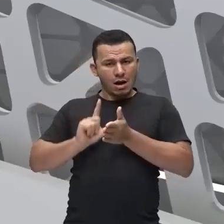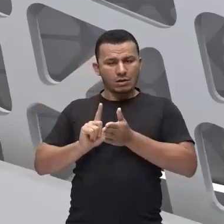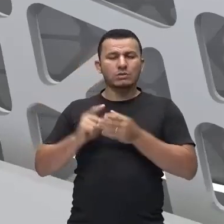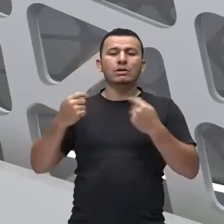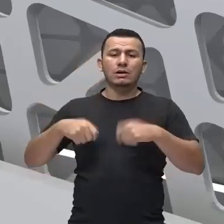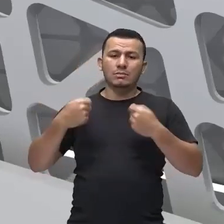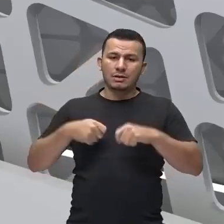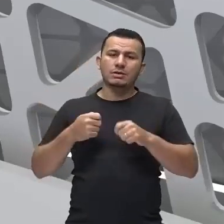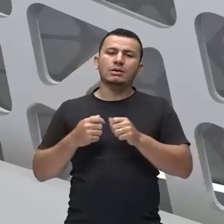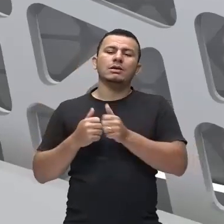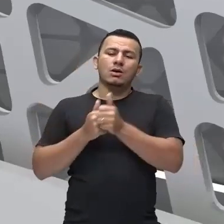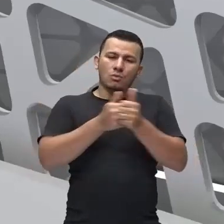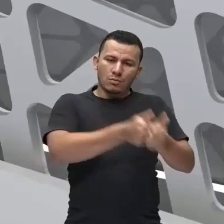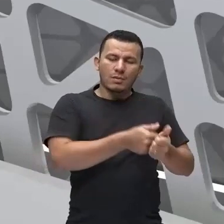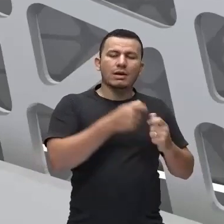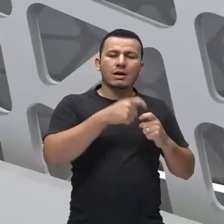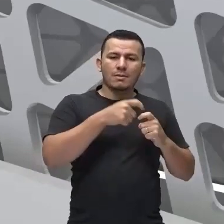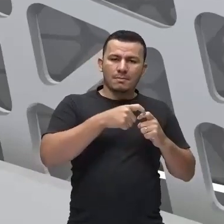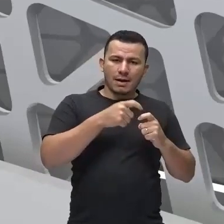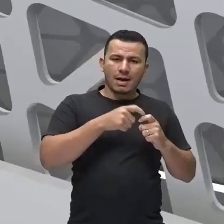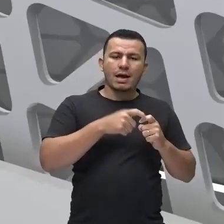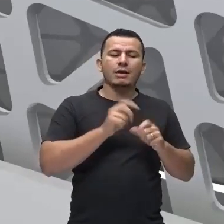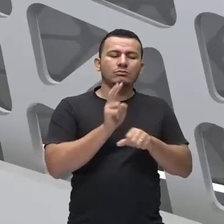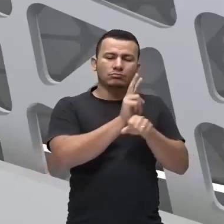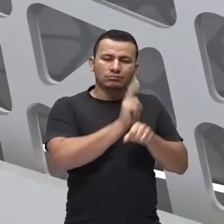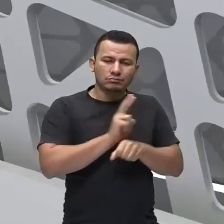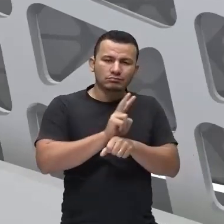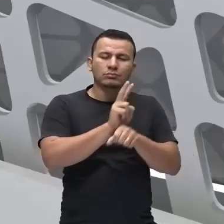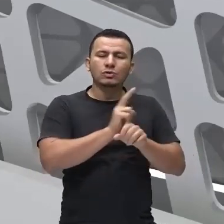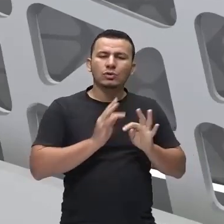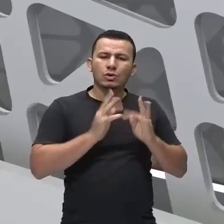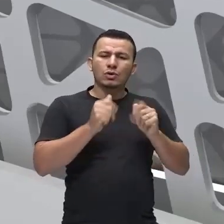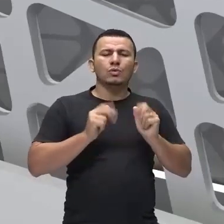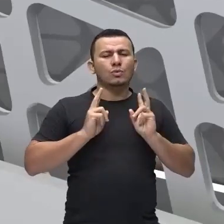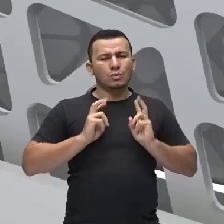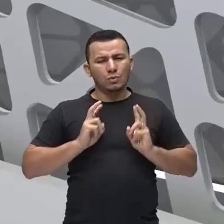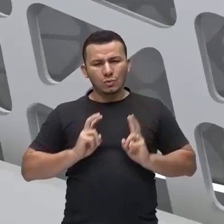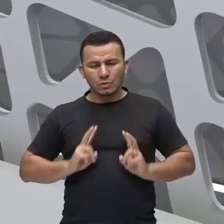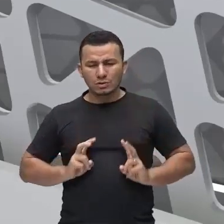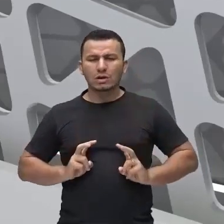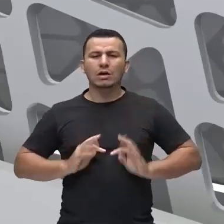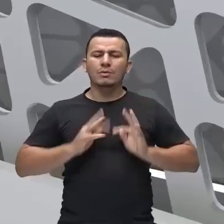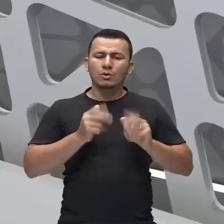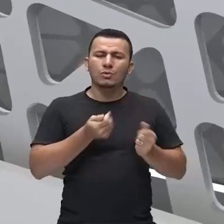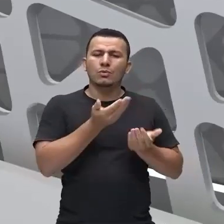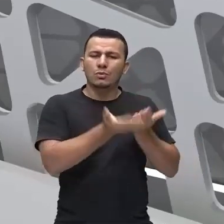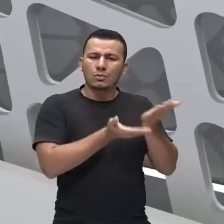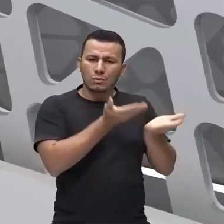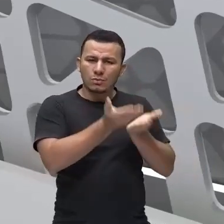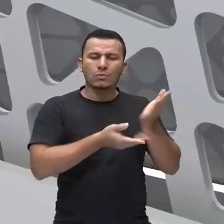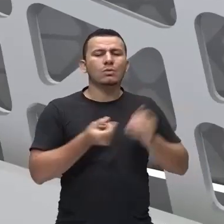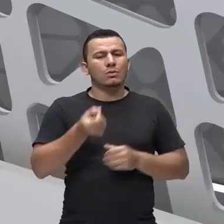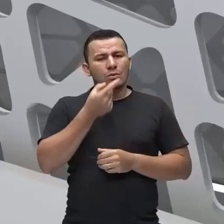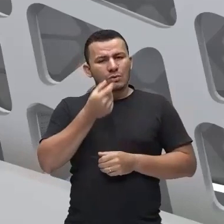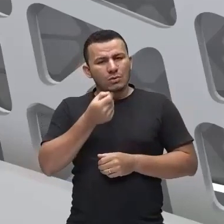procure o acompanhamento médico para que seja feita toda a suplementação